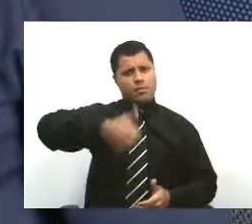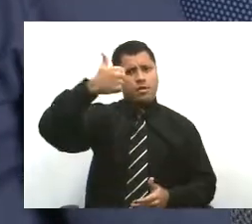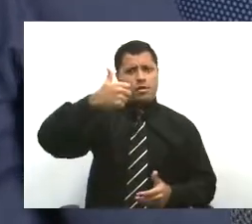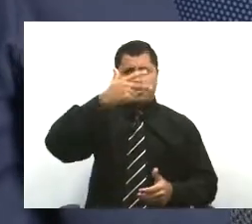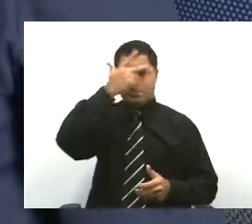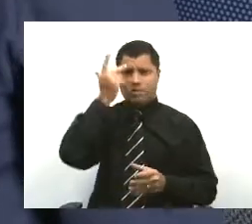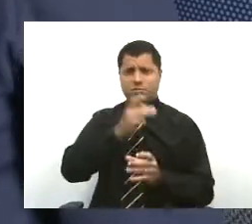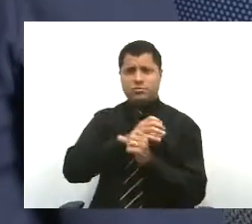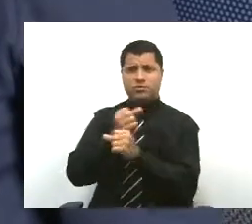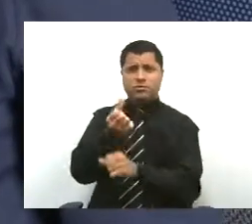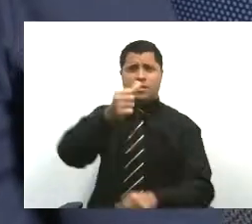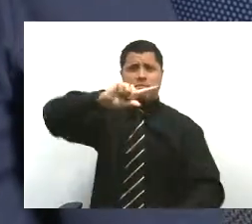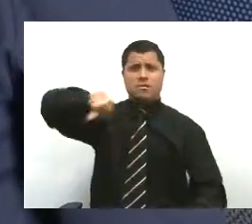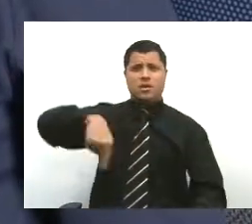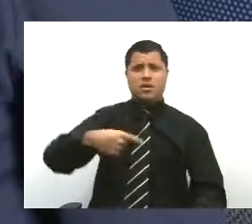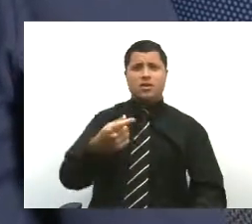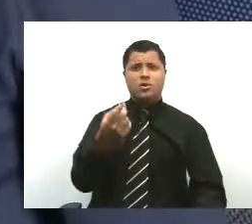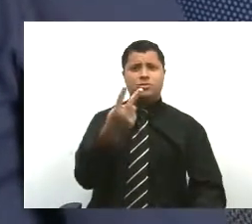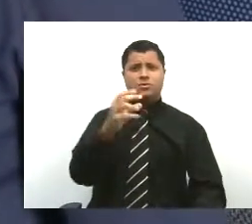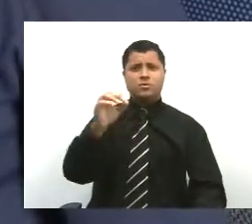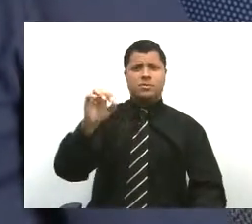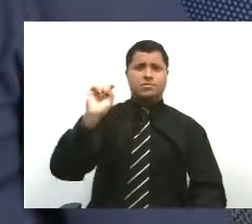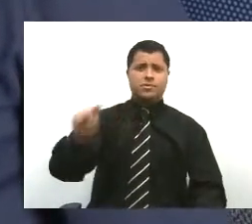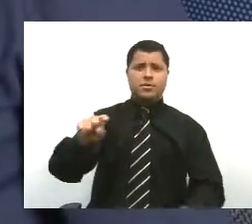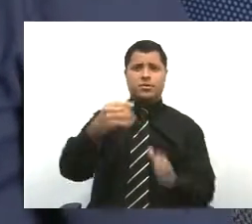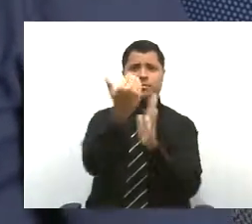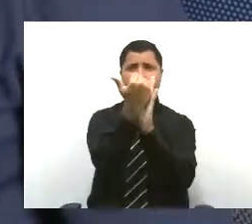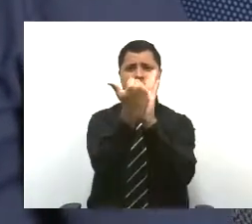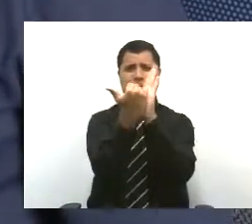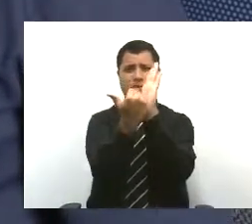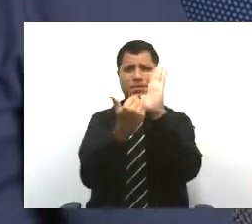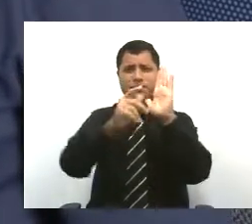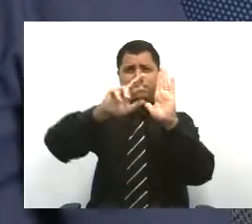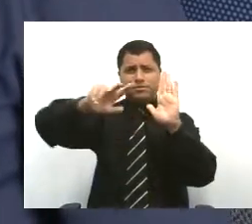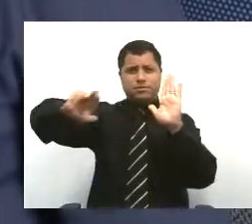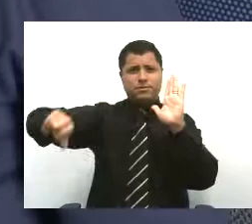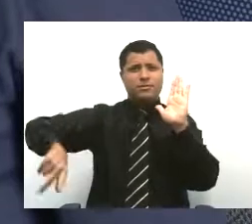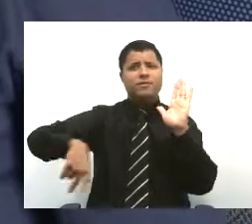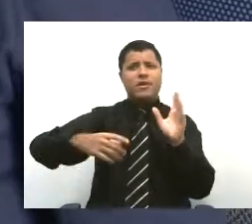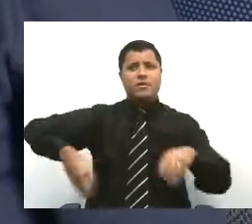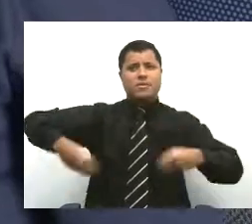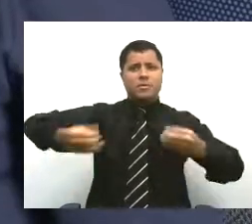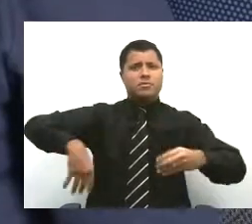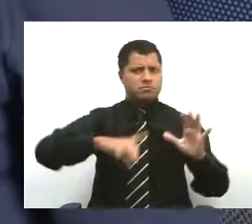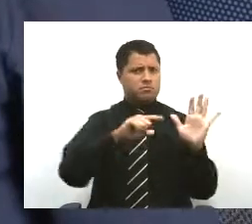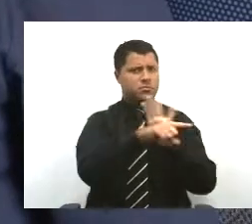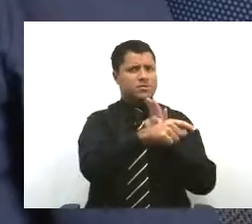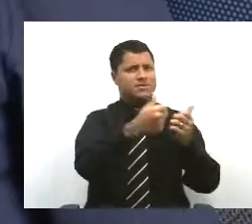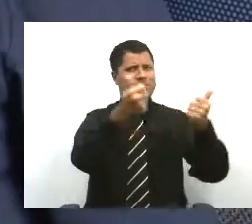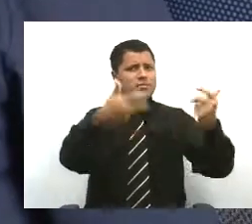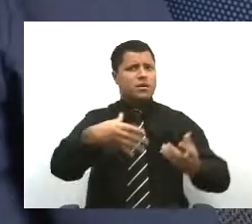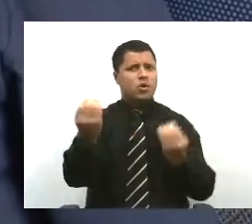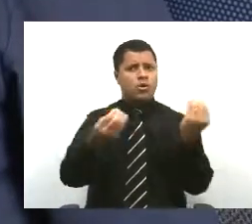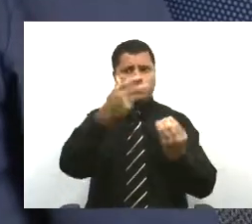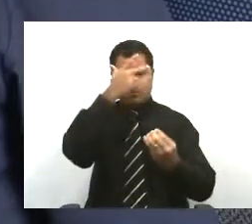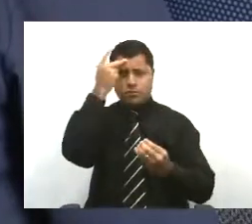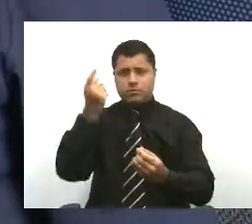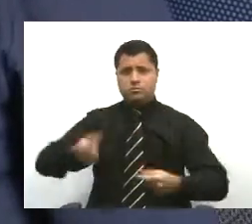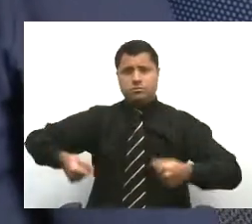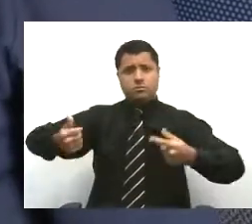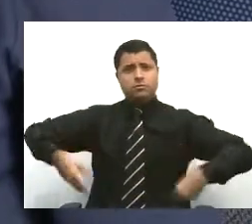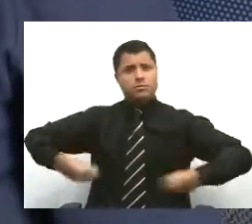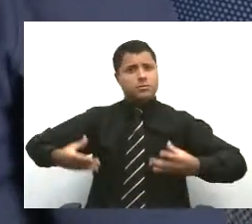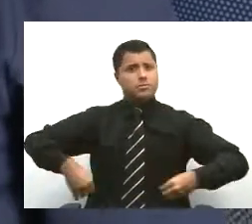e 200 mil, mais ou menos, de orçamento que você tem, né? Dá para a gente explicar quanto é que é gasto com encargo de pessoal e o restante, como é que é